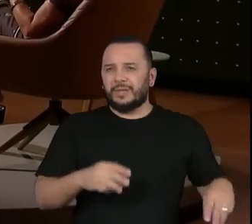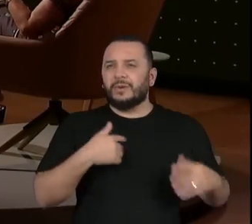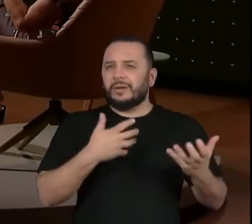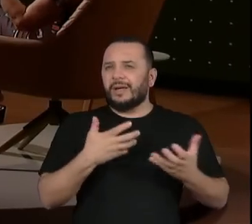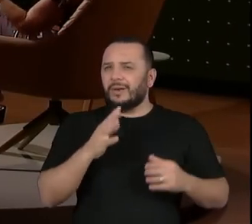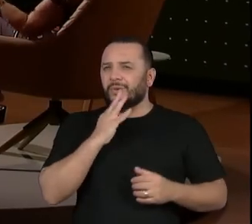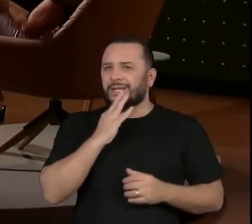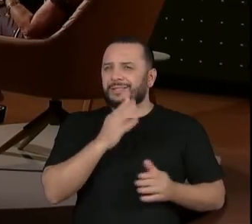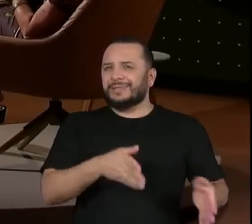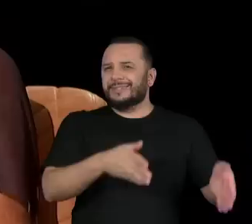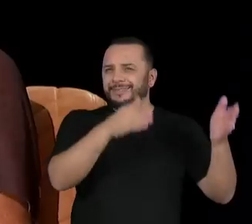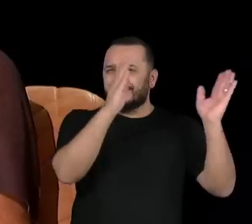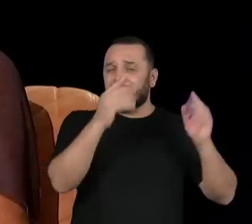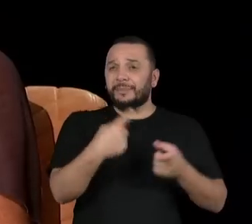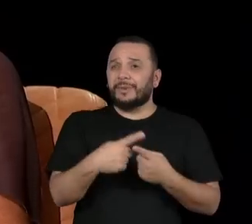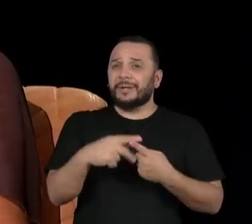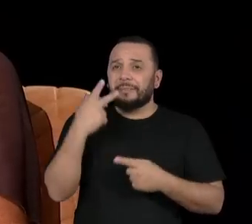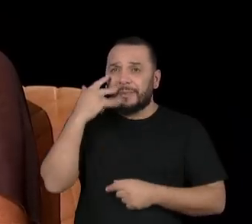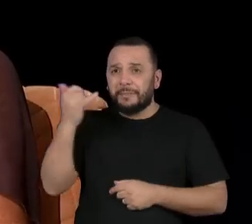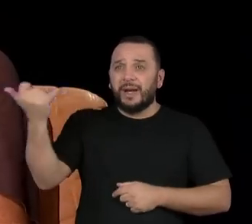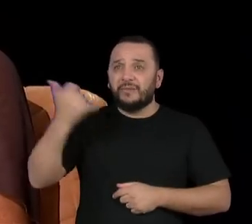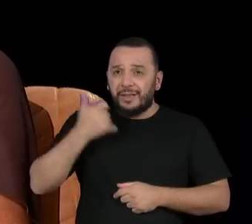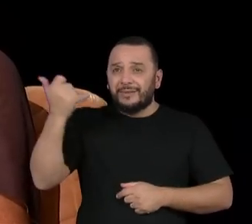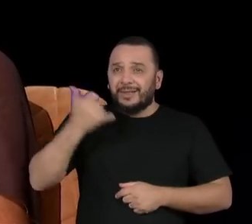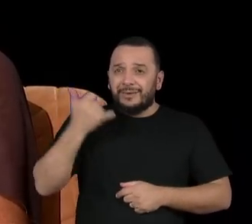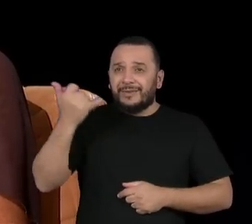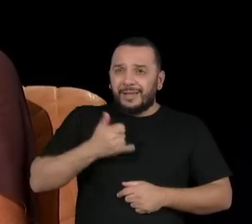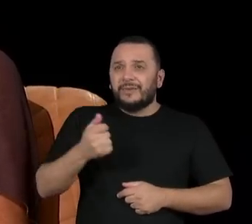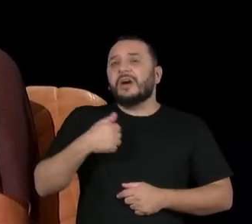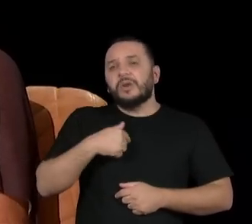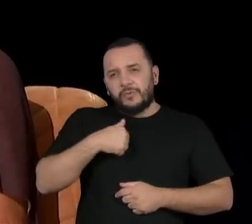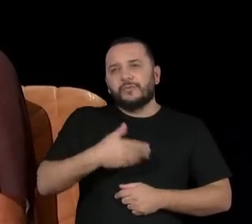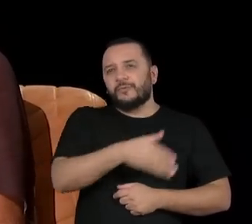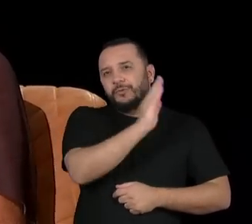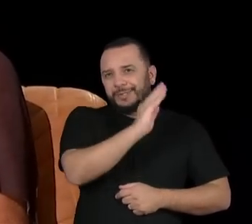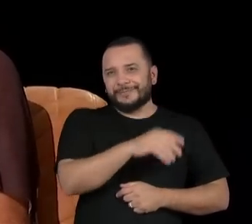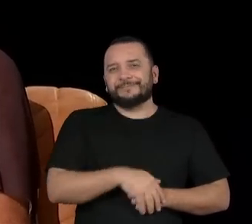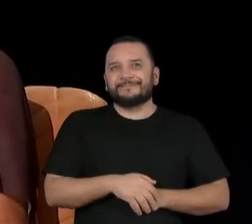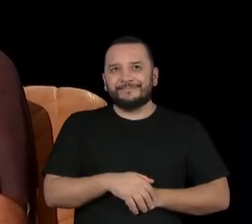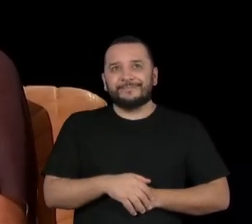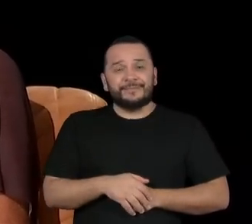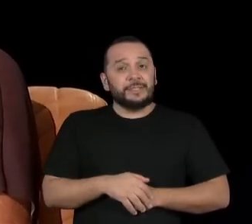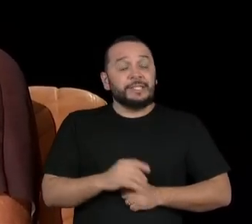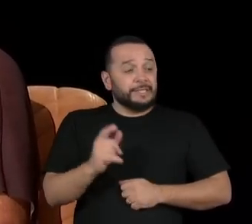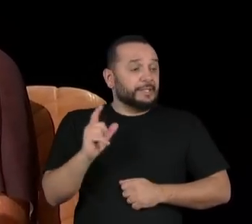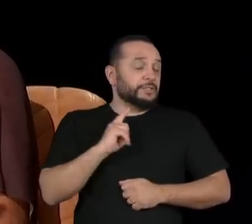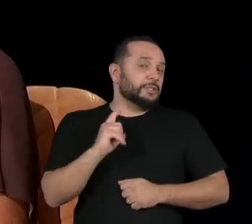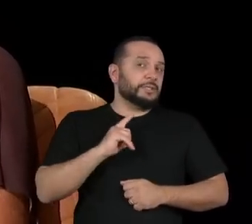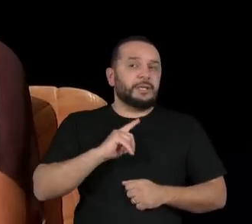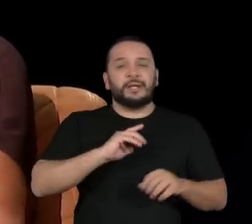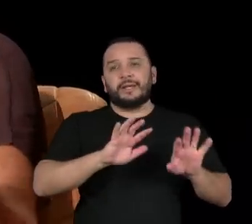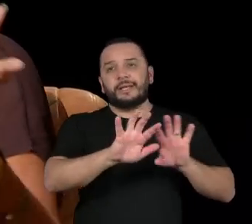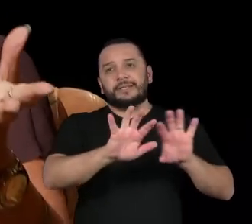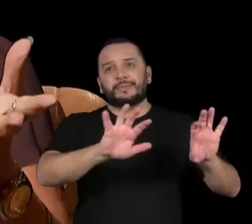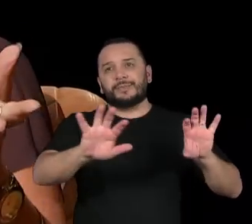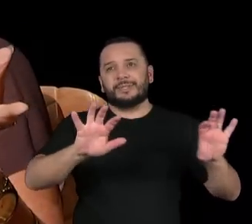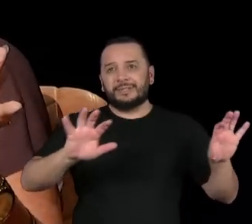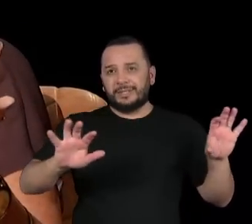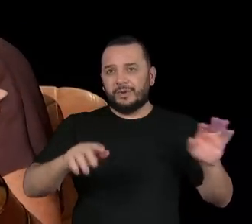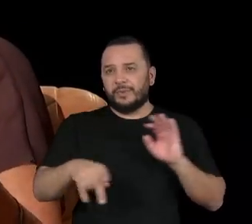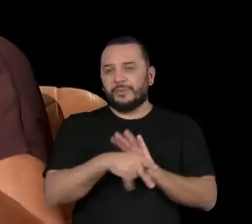meu pai falava sempre desse prédio. E fomos. Pois lá estava tendo uma exposição